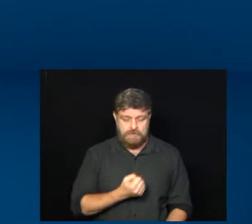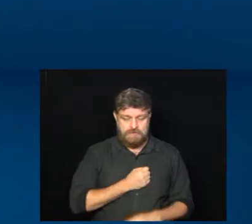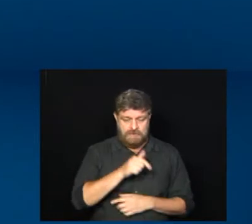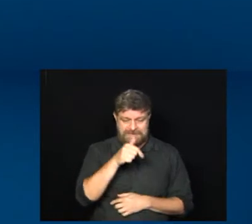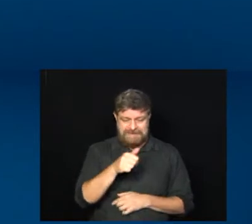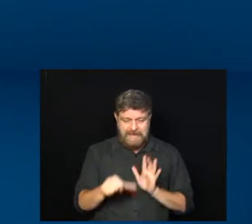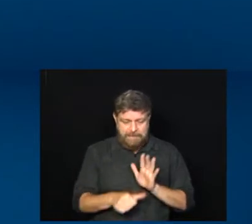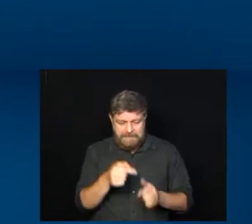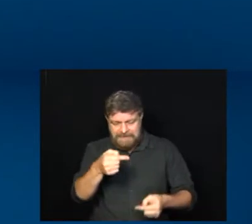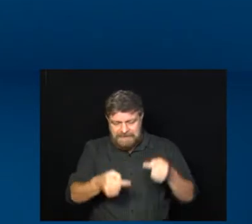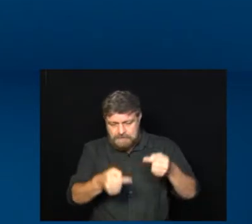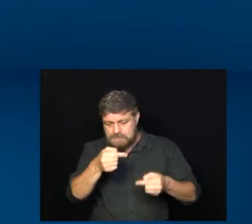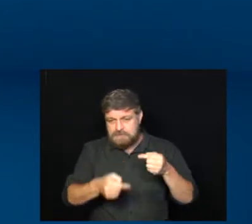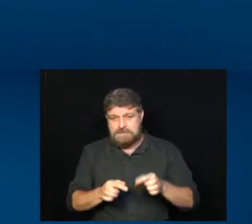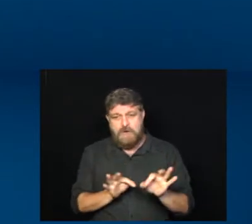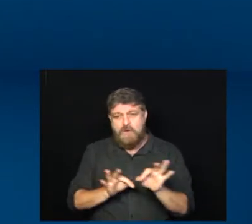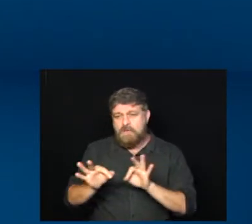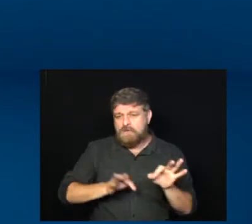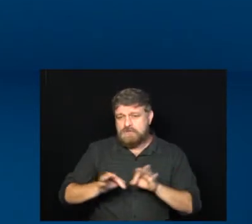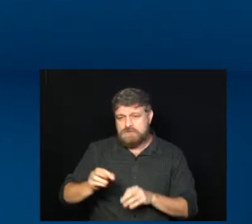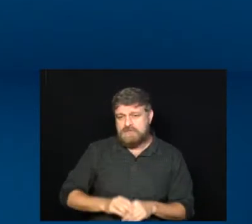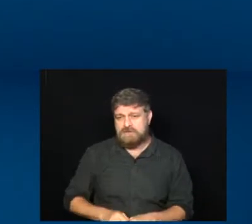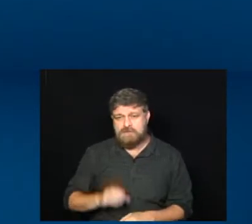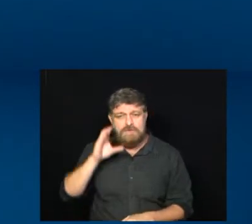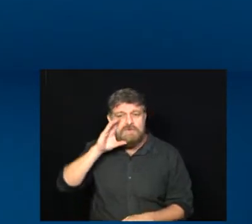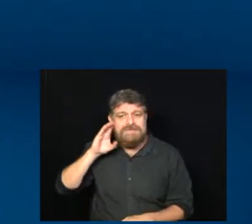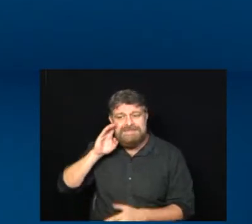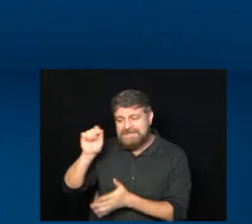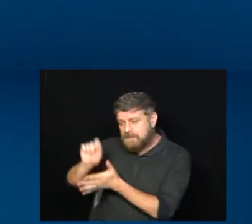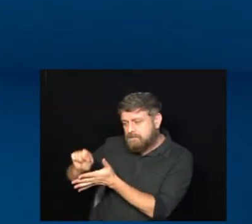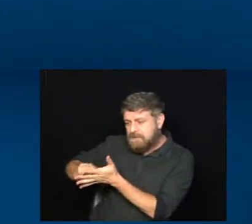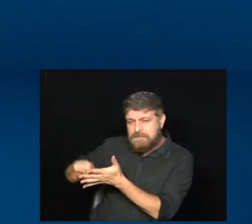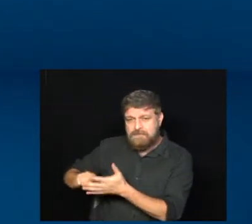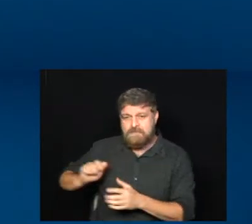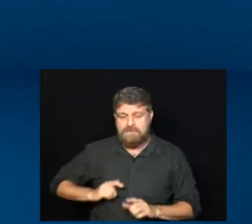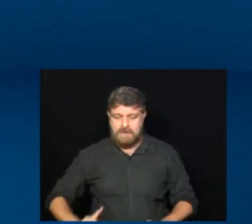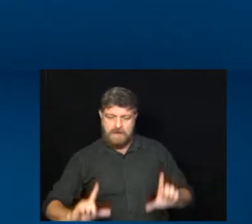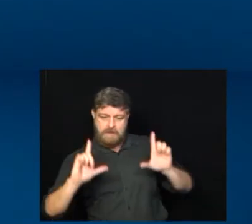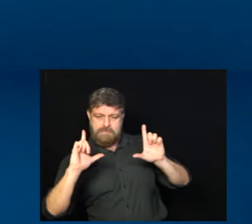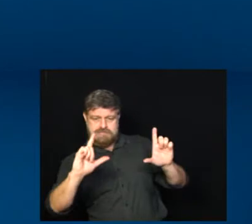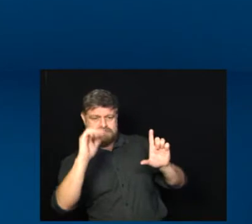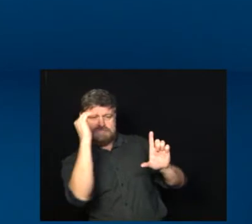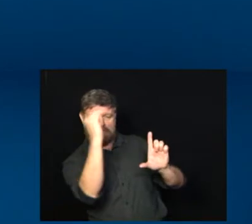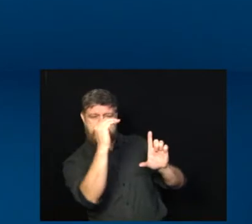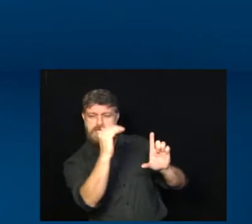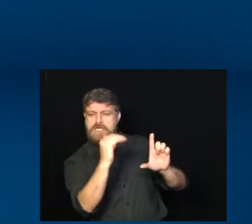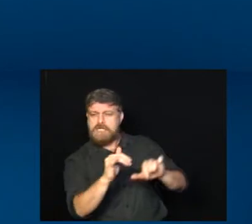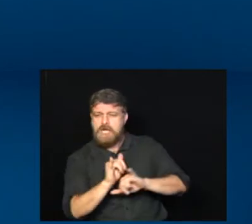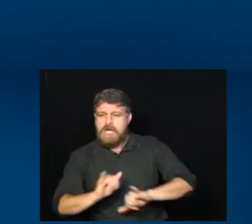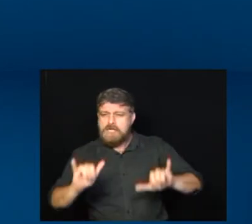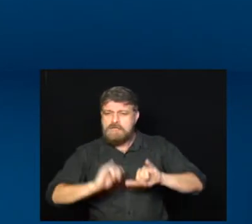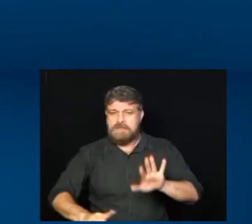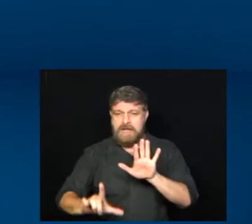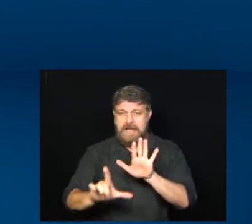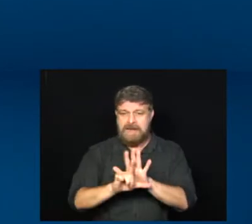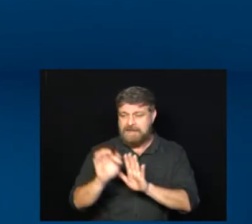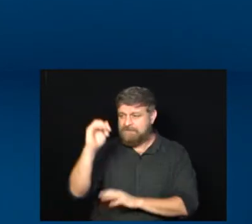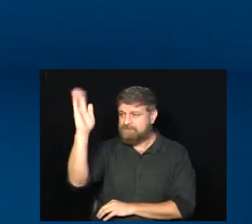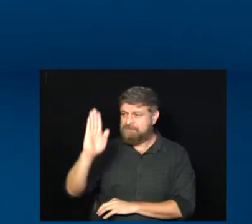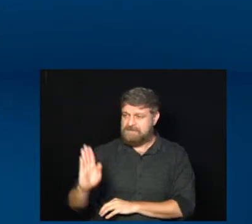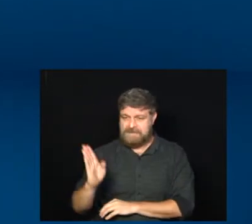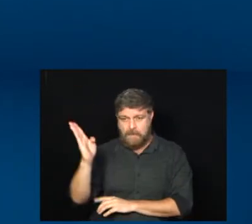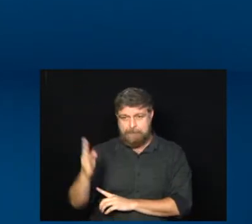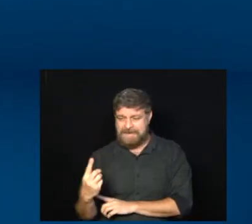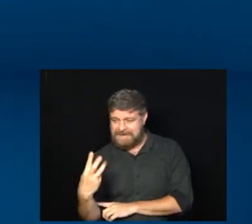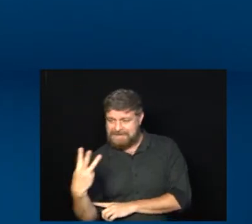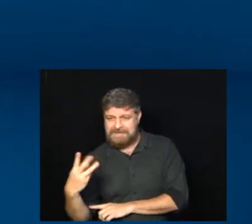de um projeto de autoria do vereador Luiz Cirilo, que trata da fixação de cartazes de divulgação da Lei Federal de 2013, a